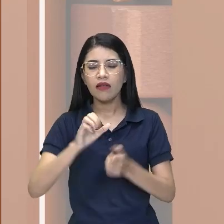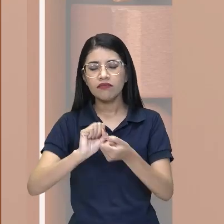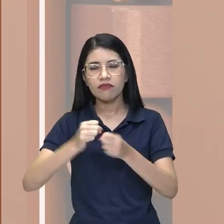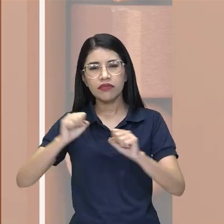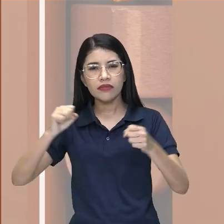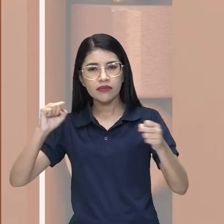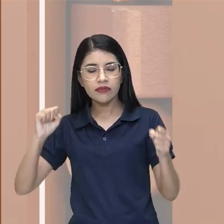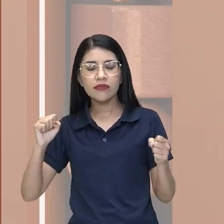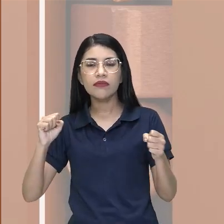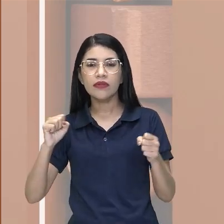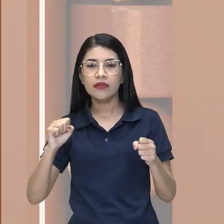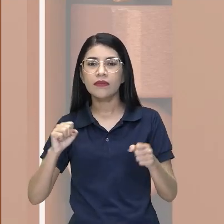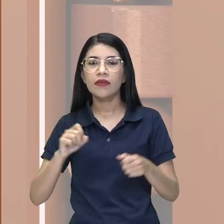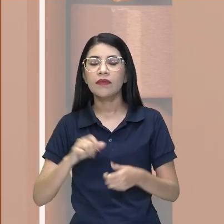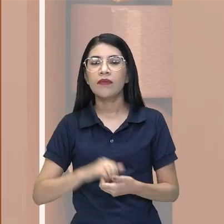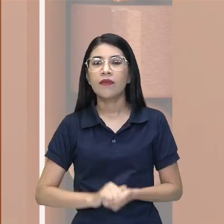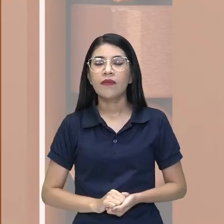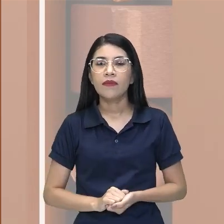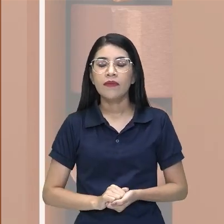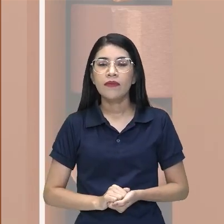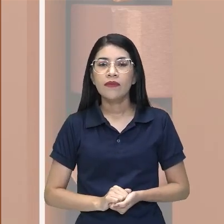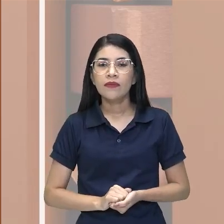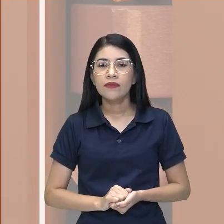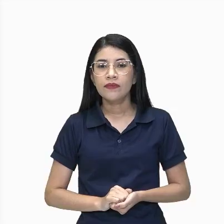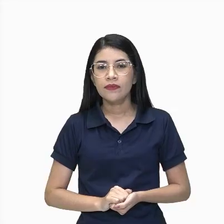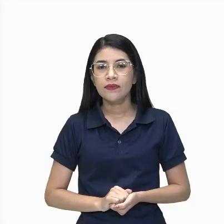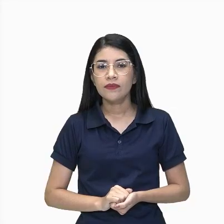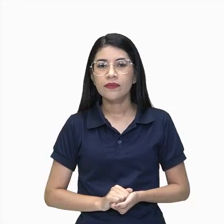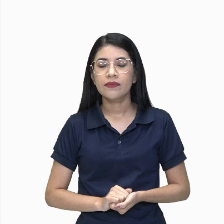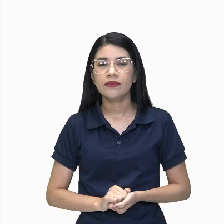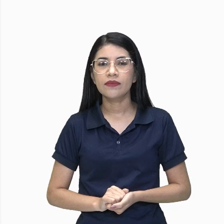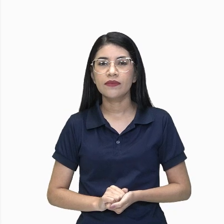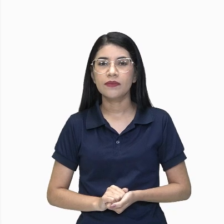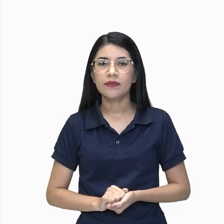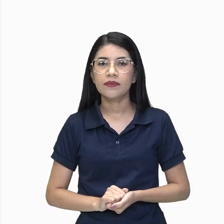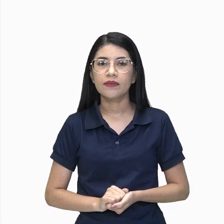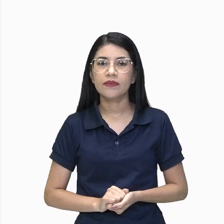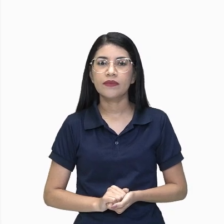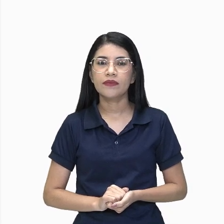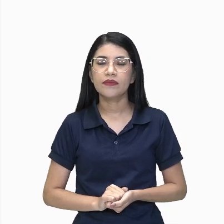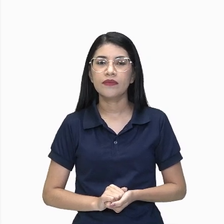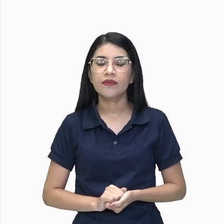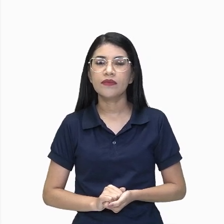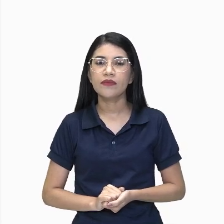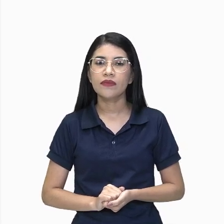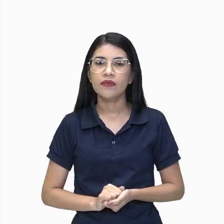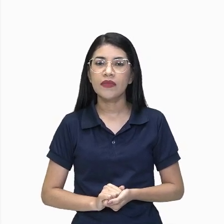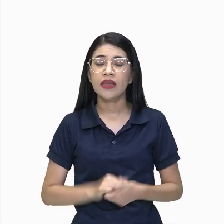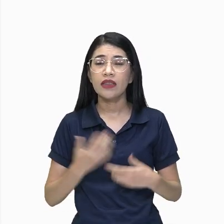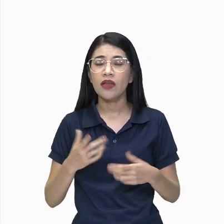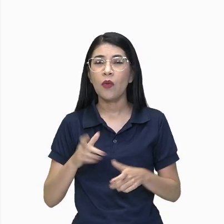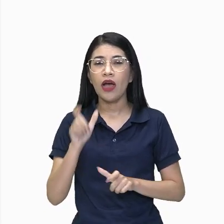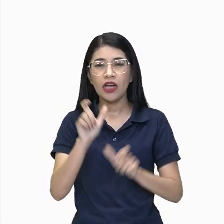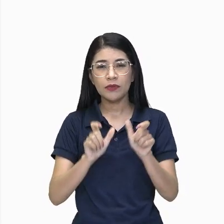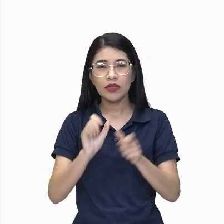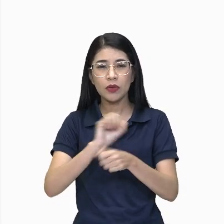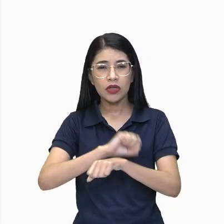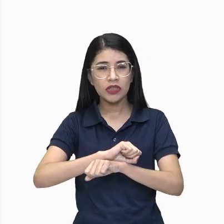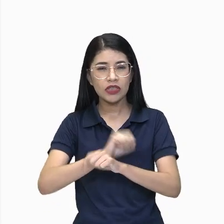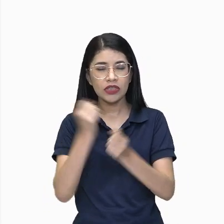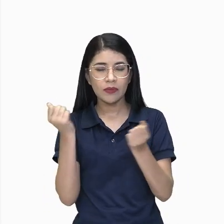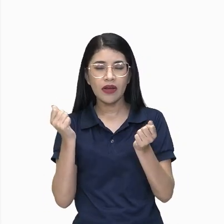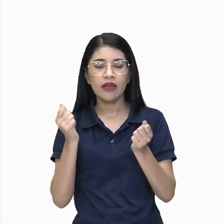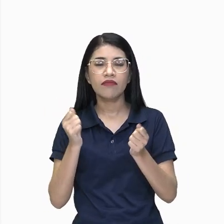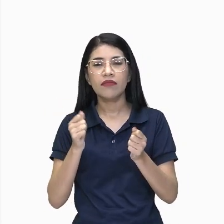os grandes latifúndios. Vamos ao texto. Dessa maneira, ex-escravizados e